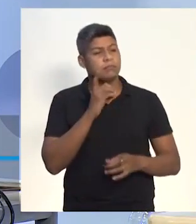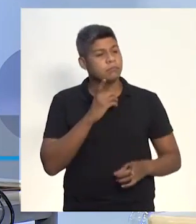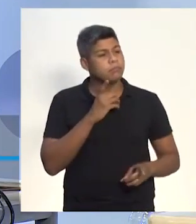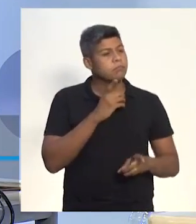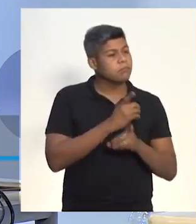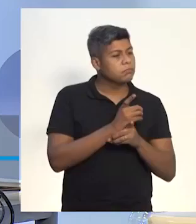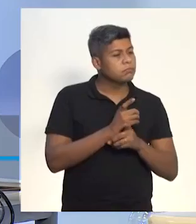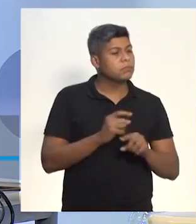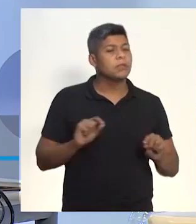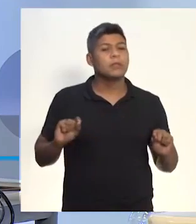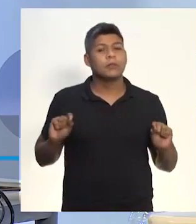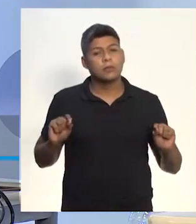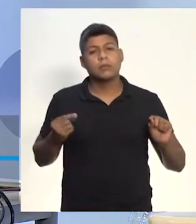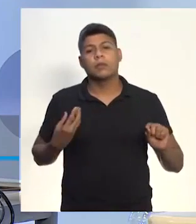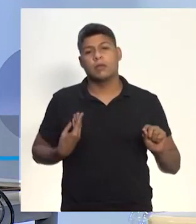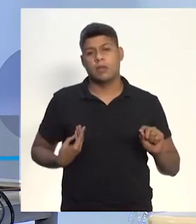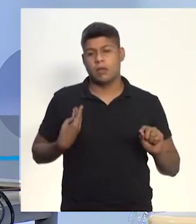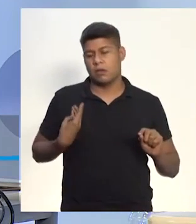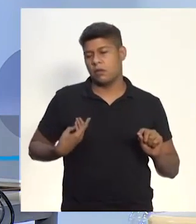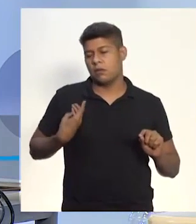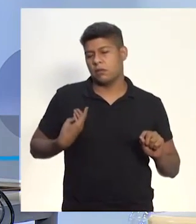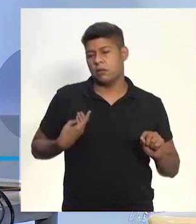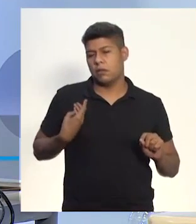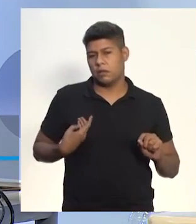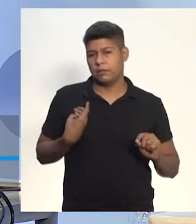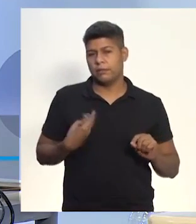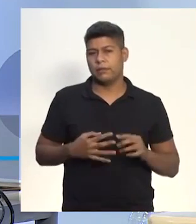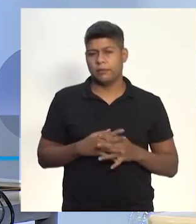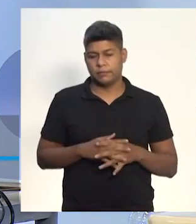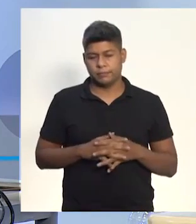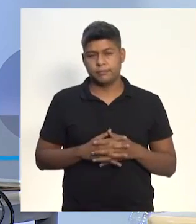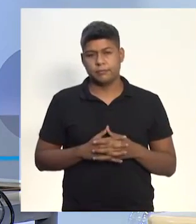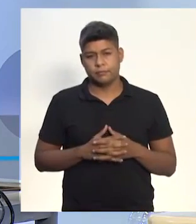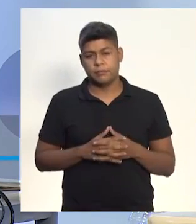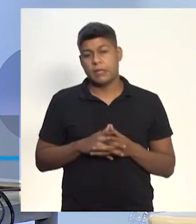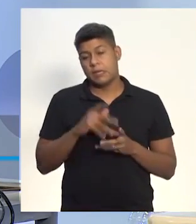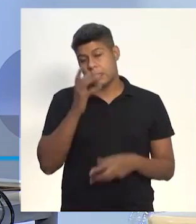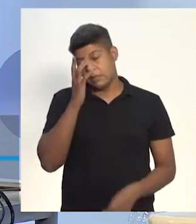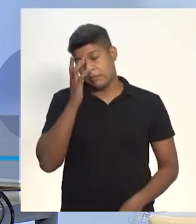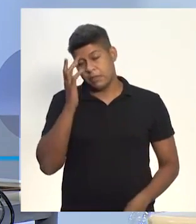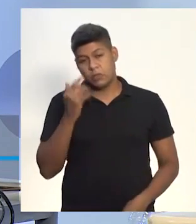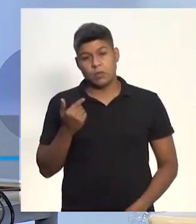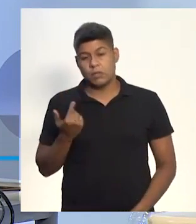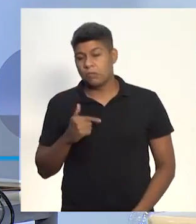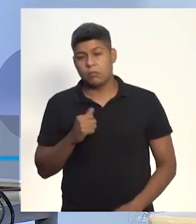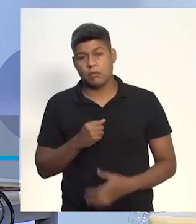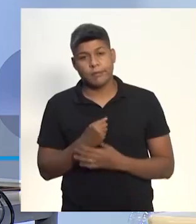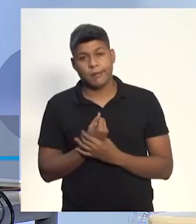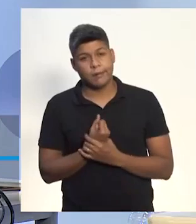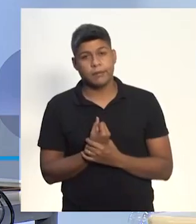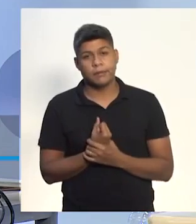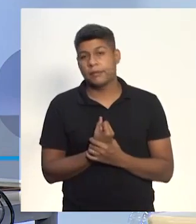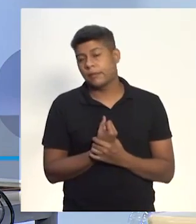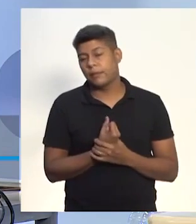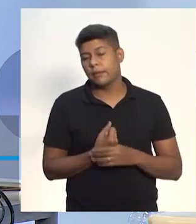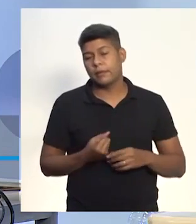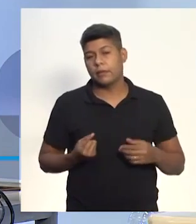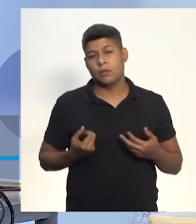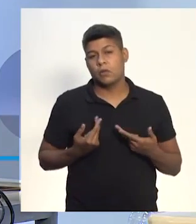depararmos assim com a realidade brutal, né, de pessoas que não têm garantidas as condições